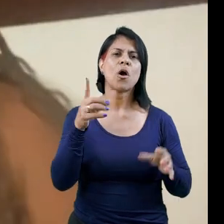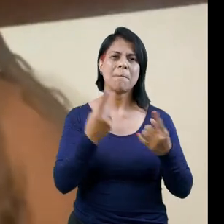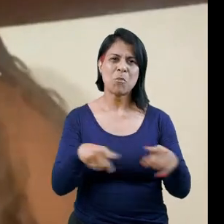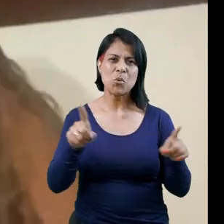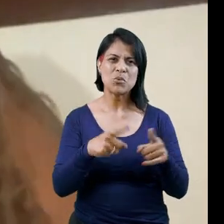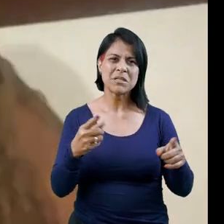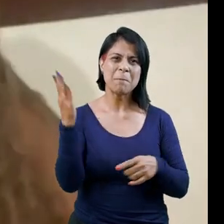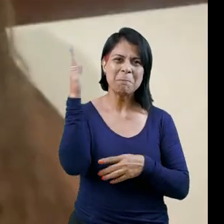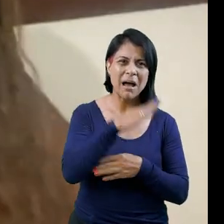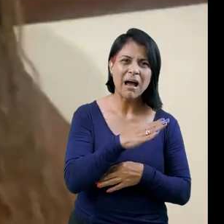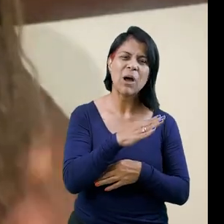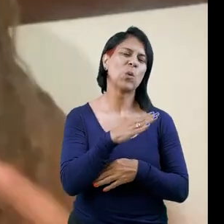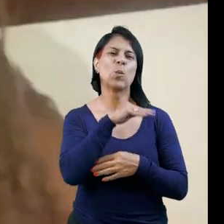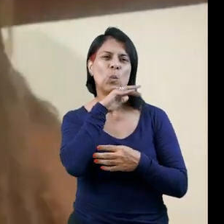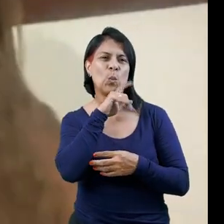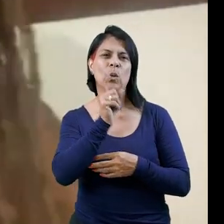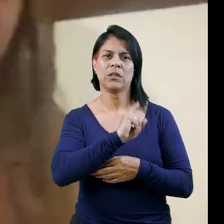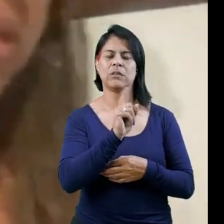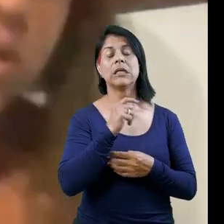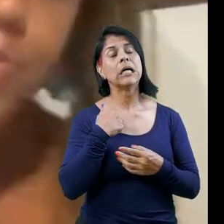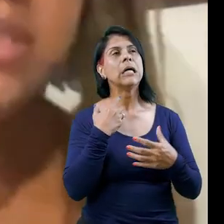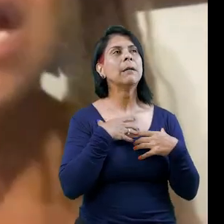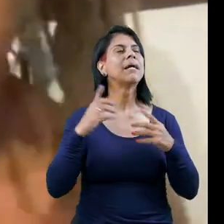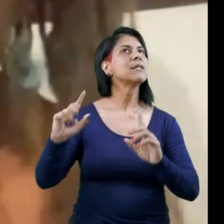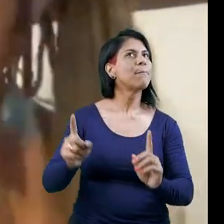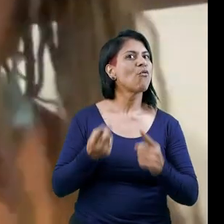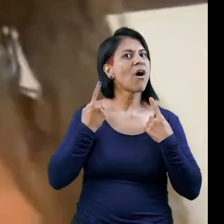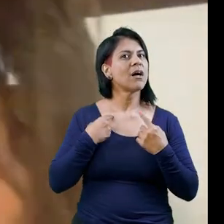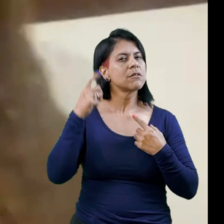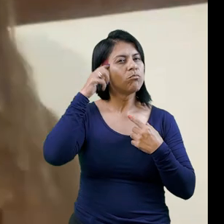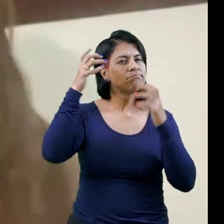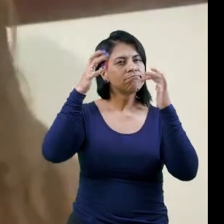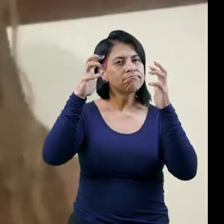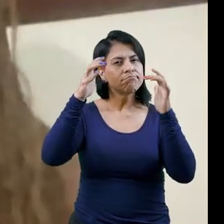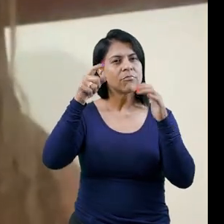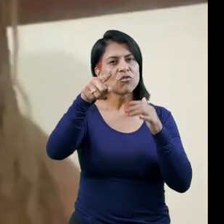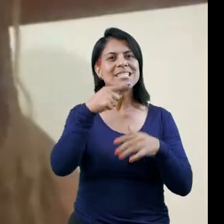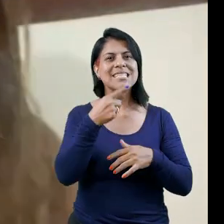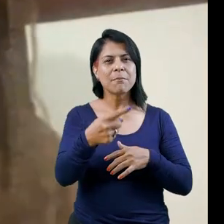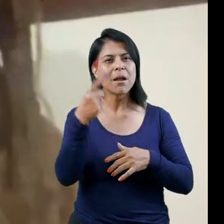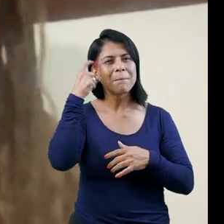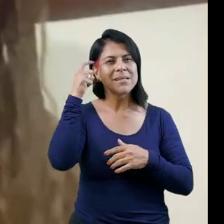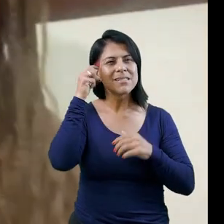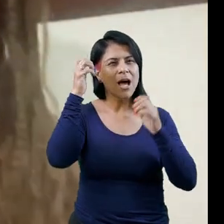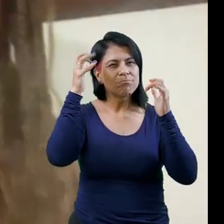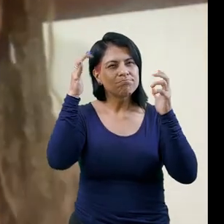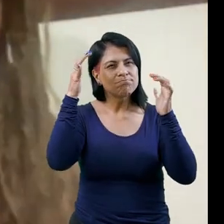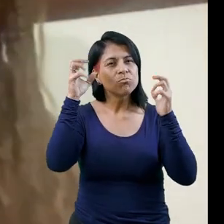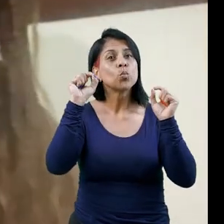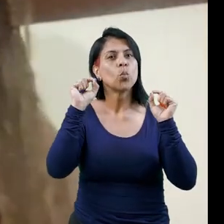mal, não quero. E aí é uma das provocações para a gente pensar durante essa semana, que